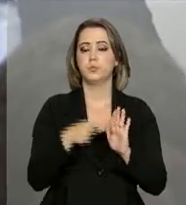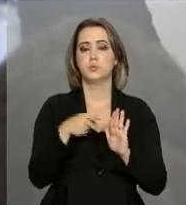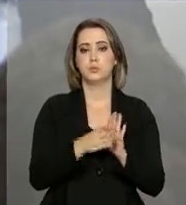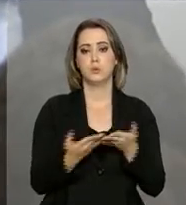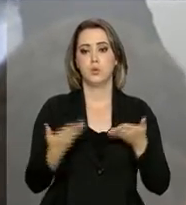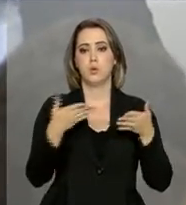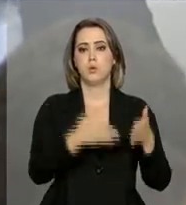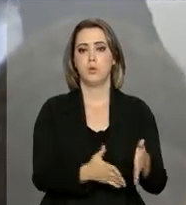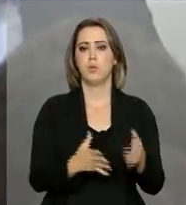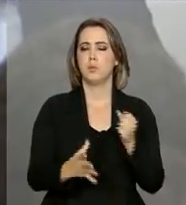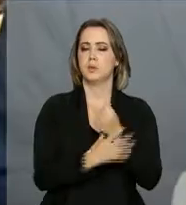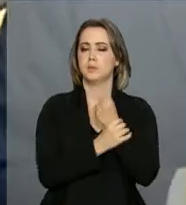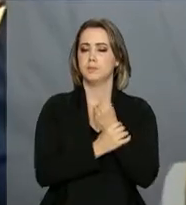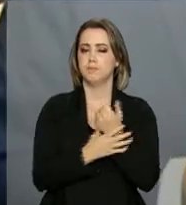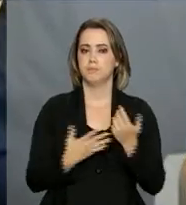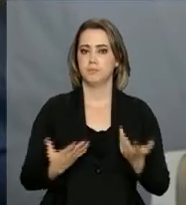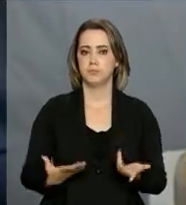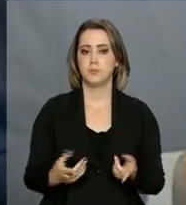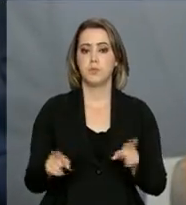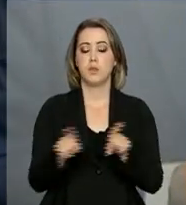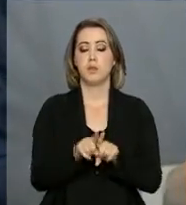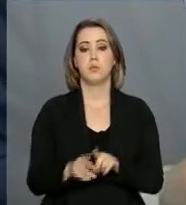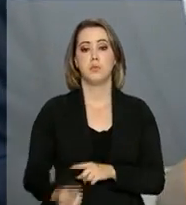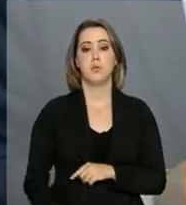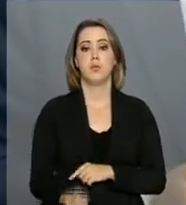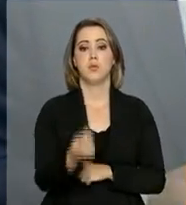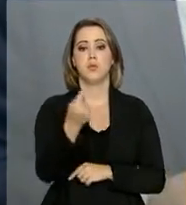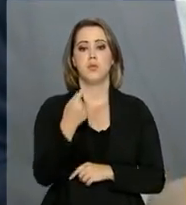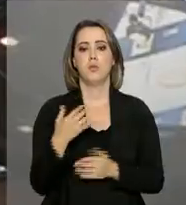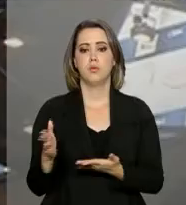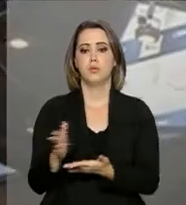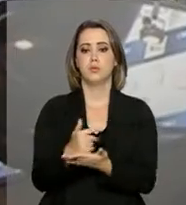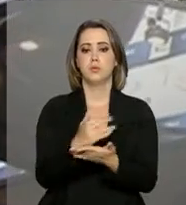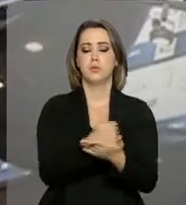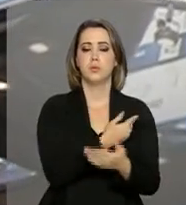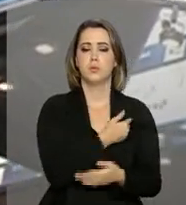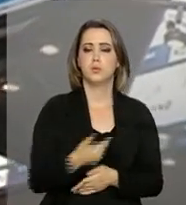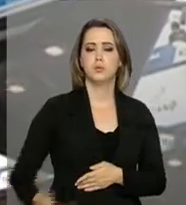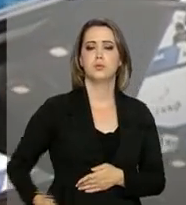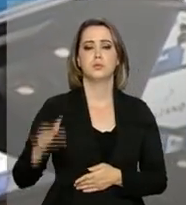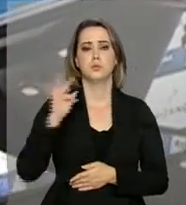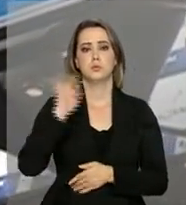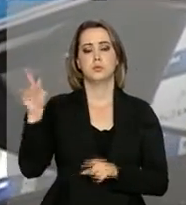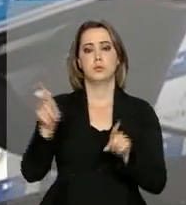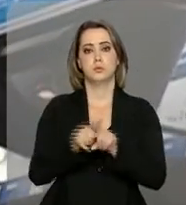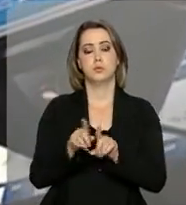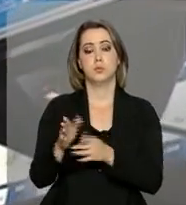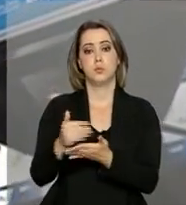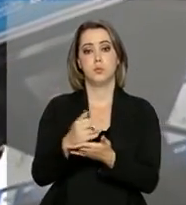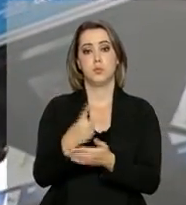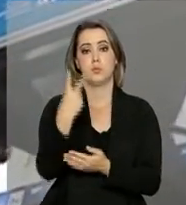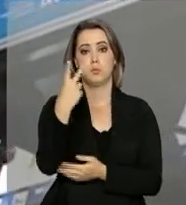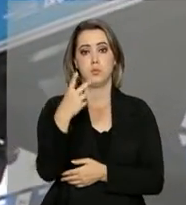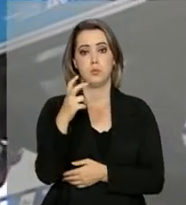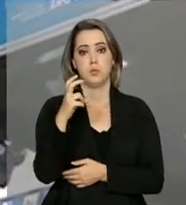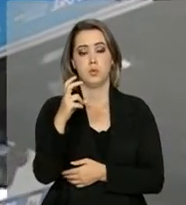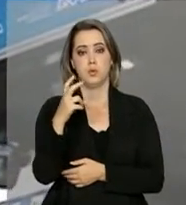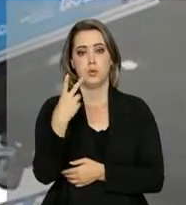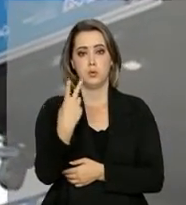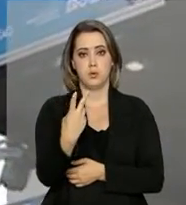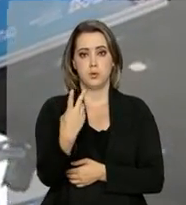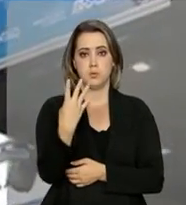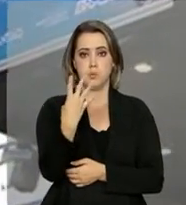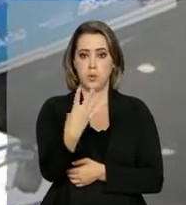participar com a mudança além do valor arrecadado no leilão o governo federal também receberá por mês dois mil e quatrocentos reais